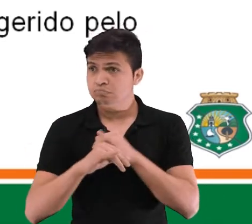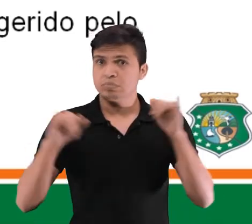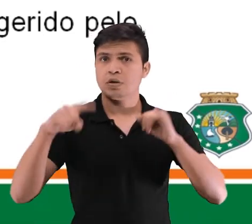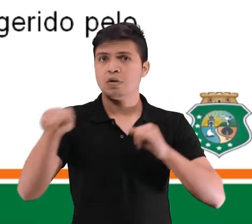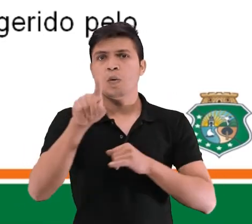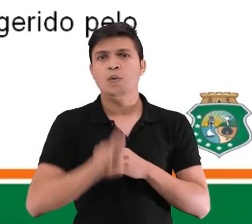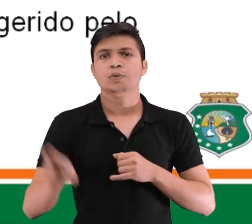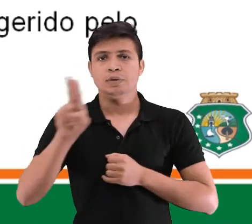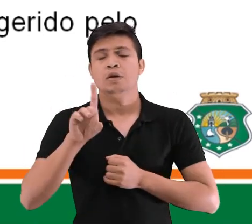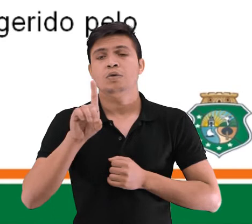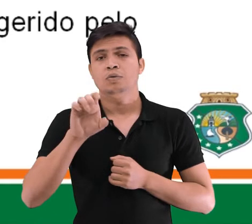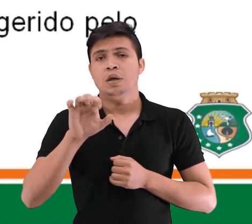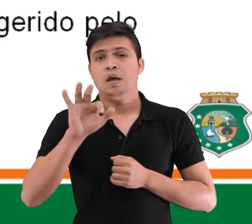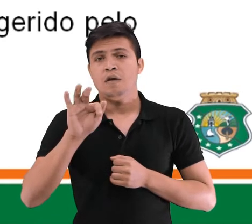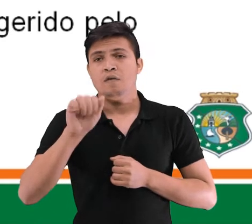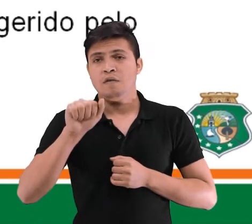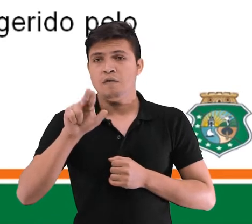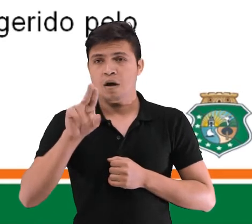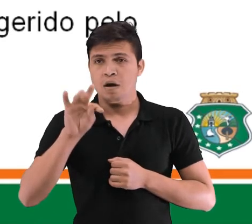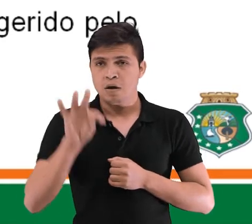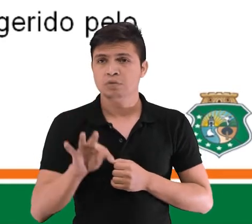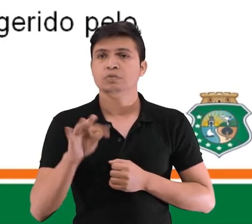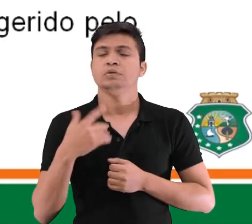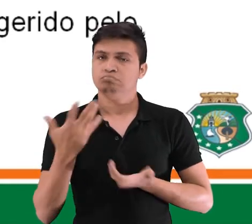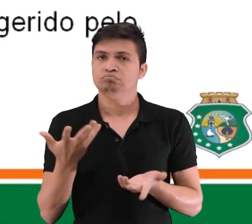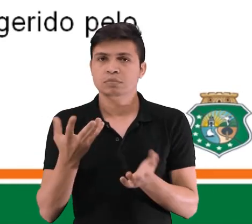default sugerido pelo fabricante da placa-mãe.